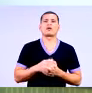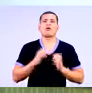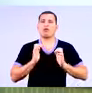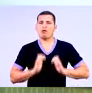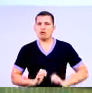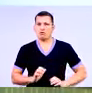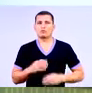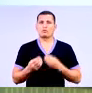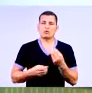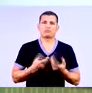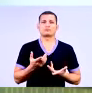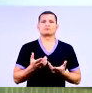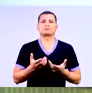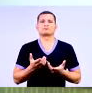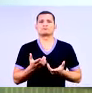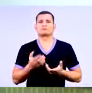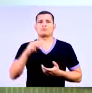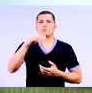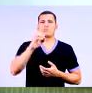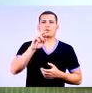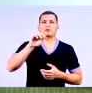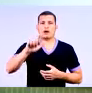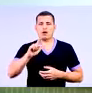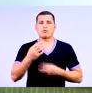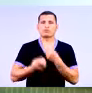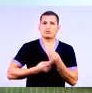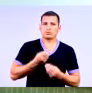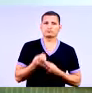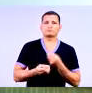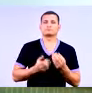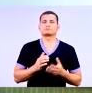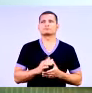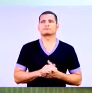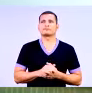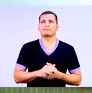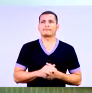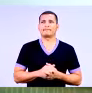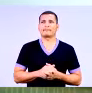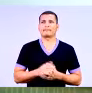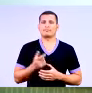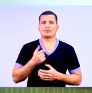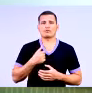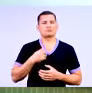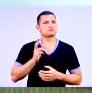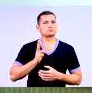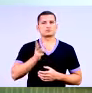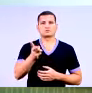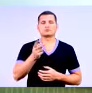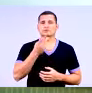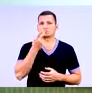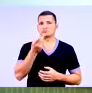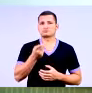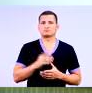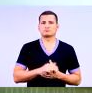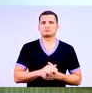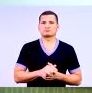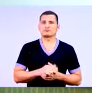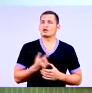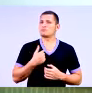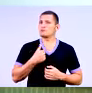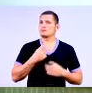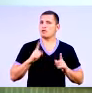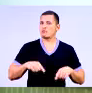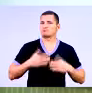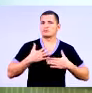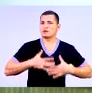sendo antiético, como que eu estou agindo moralmente ou imoralmente? E eu sempre digo assim que isso para mim é muito